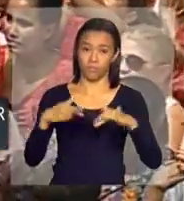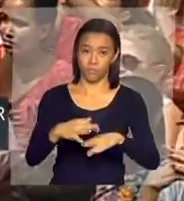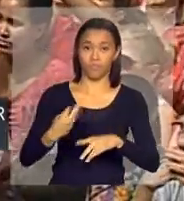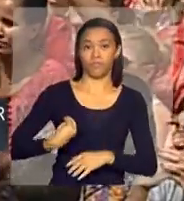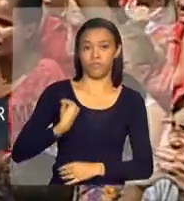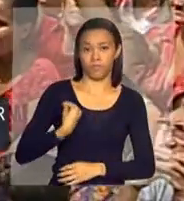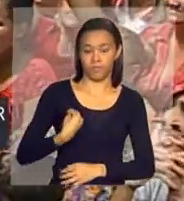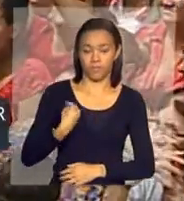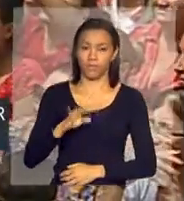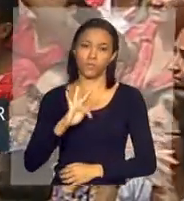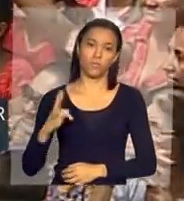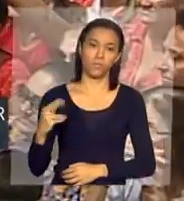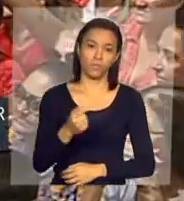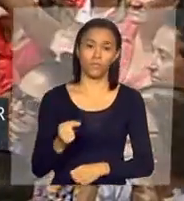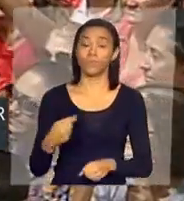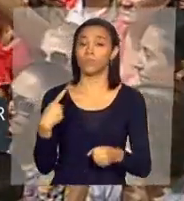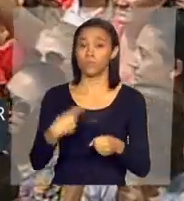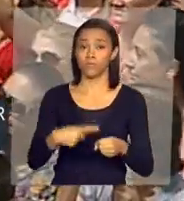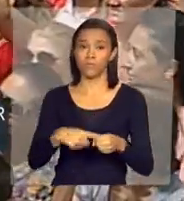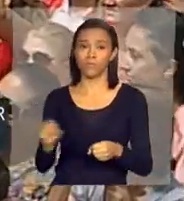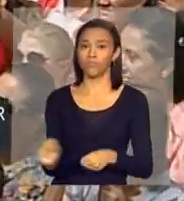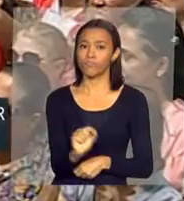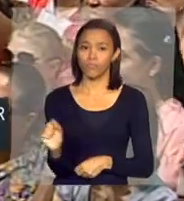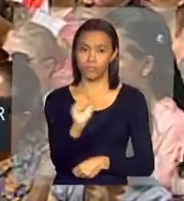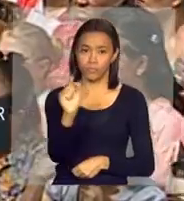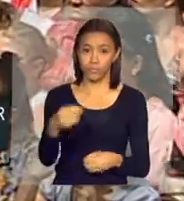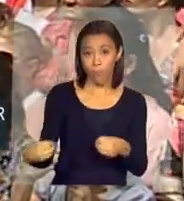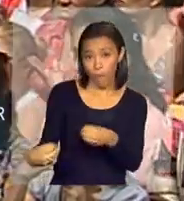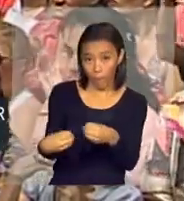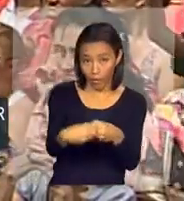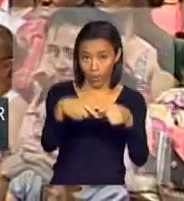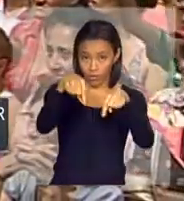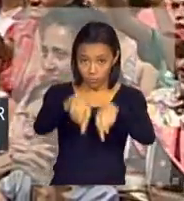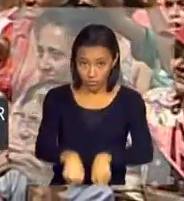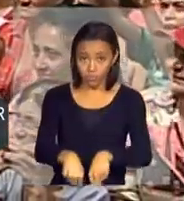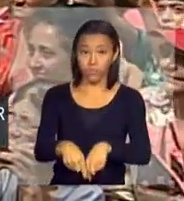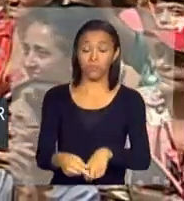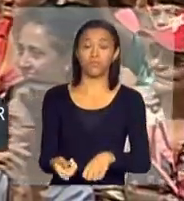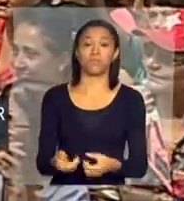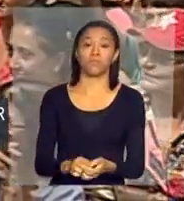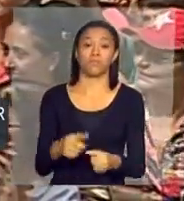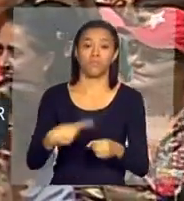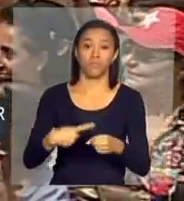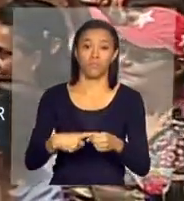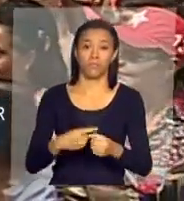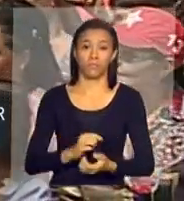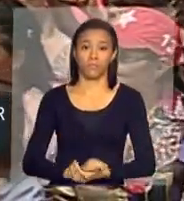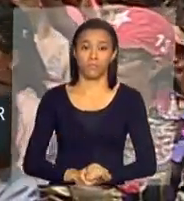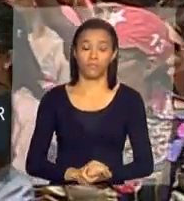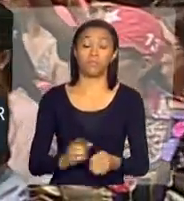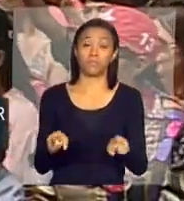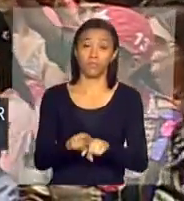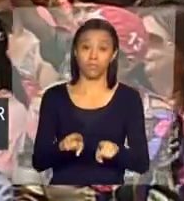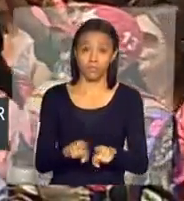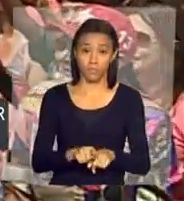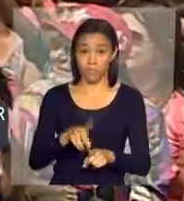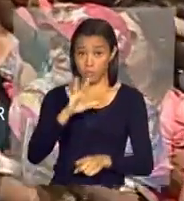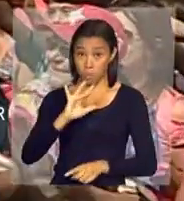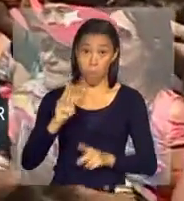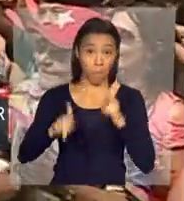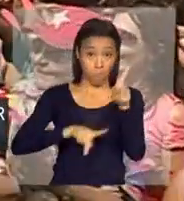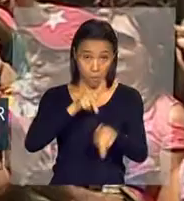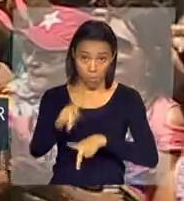todas as cidades aqui vizinhas, meu povo de São